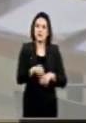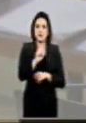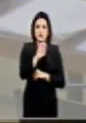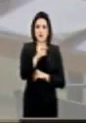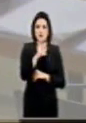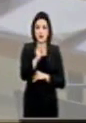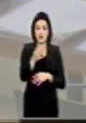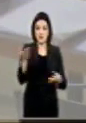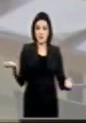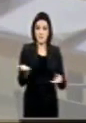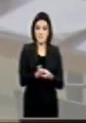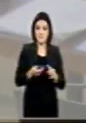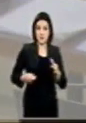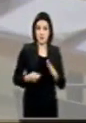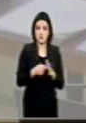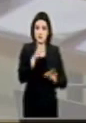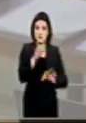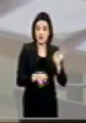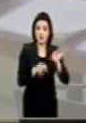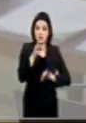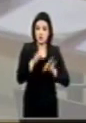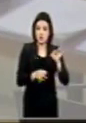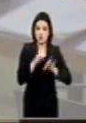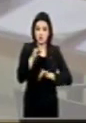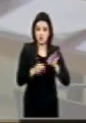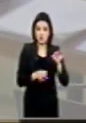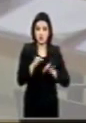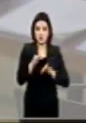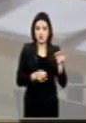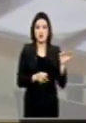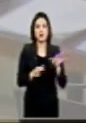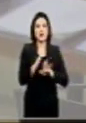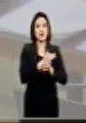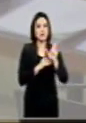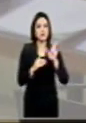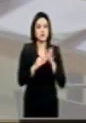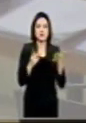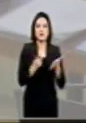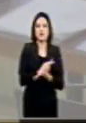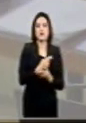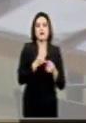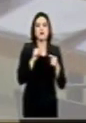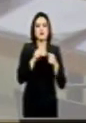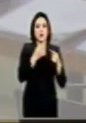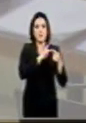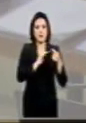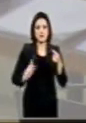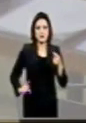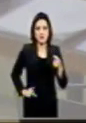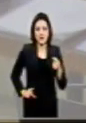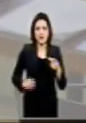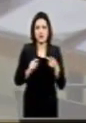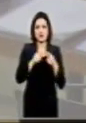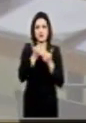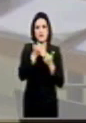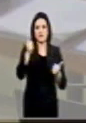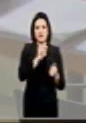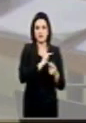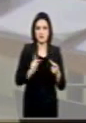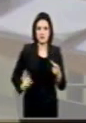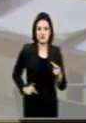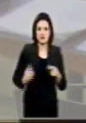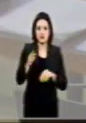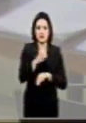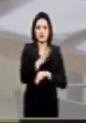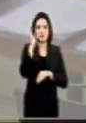julgar originariamente nas infrações comuns, Presidente da República, Vice-Presidente, os membros do Congresso